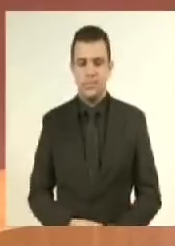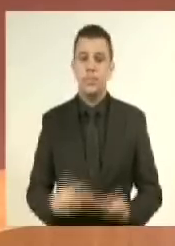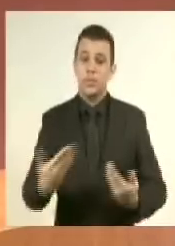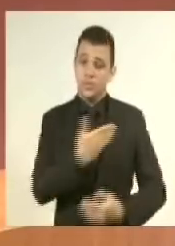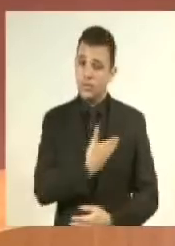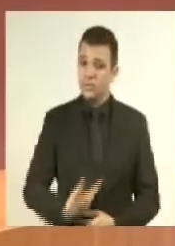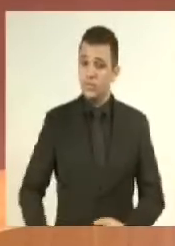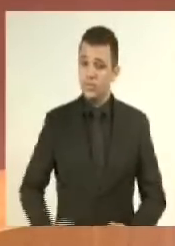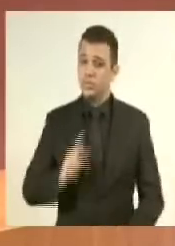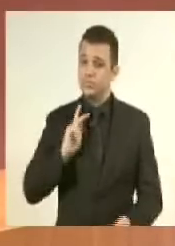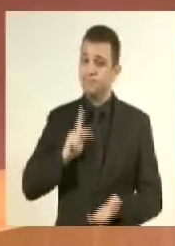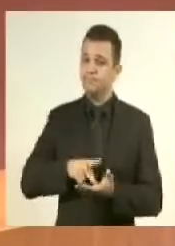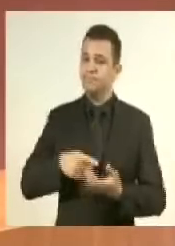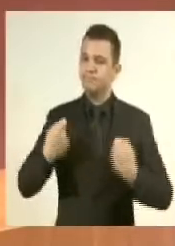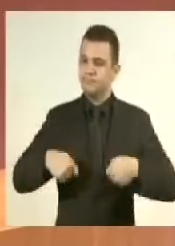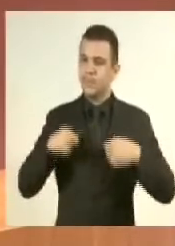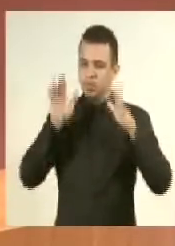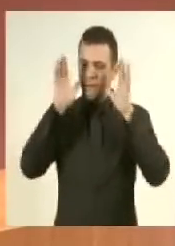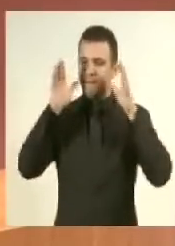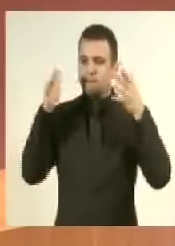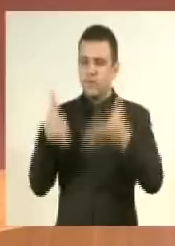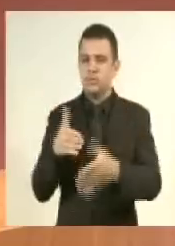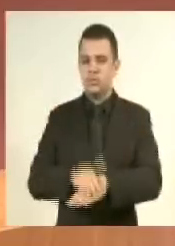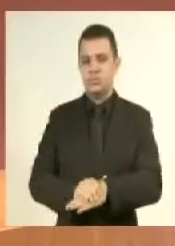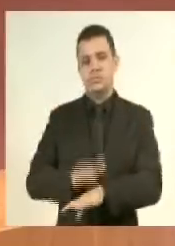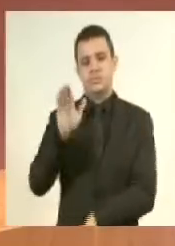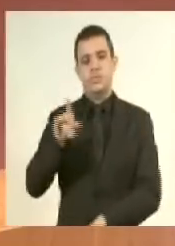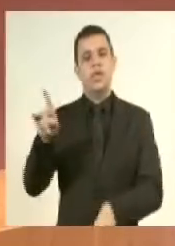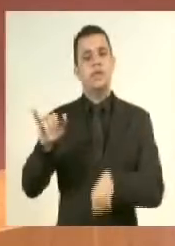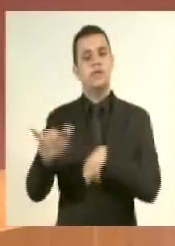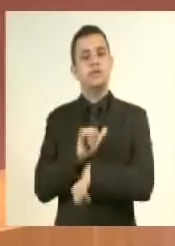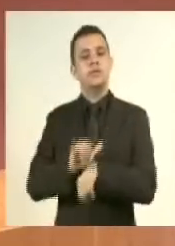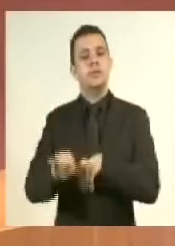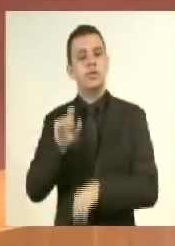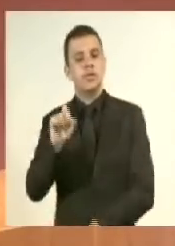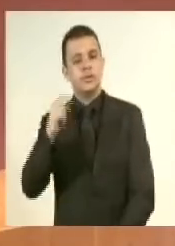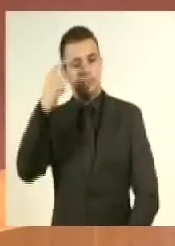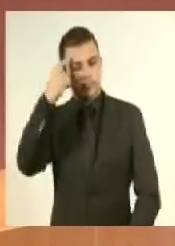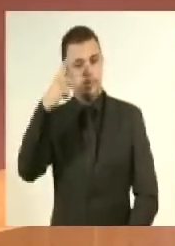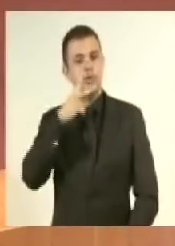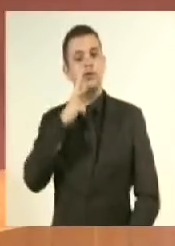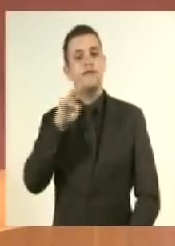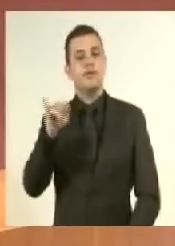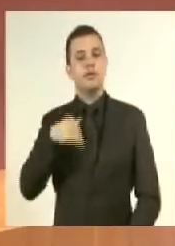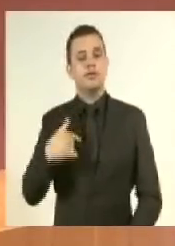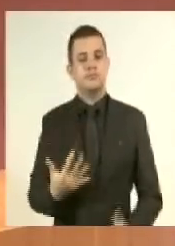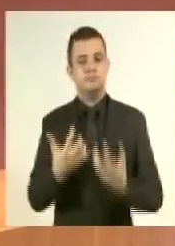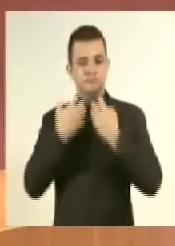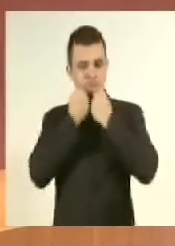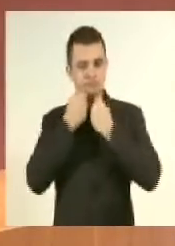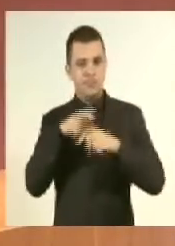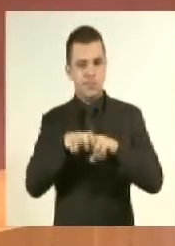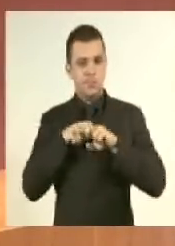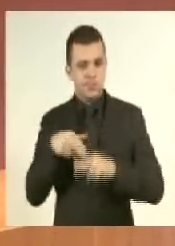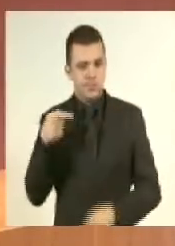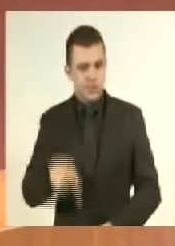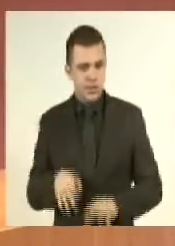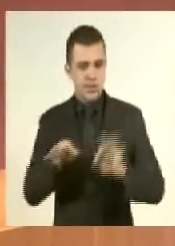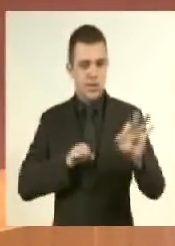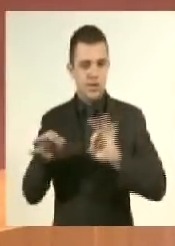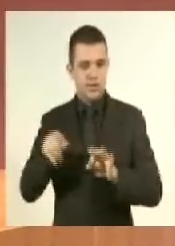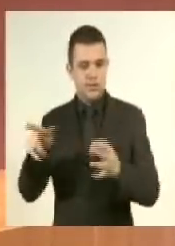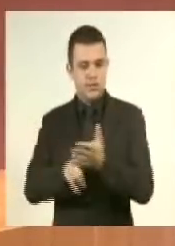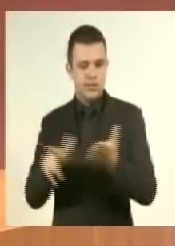precisa ter mais foco. Essa tática dele de achar que vai me intimidar aqui nessa casa, de que